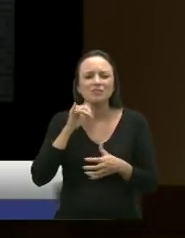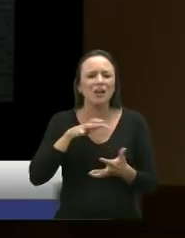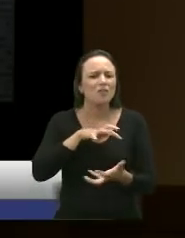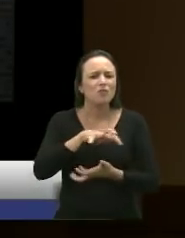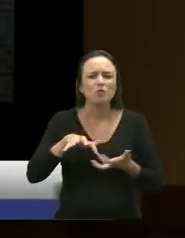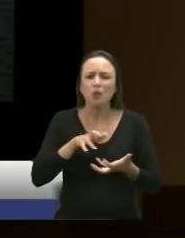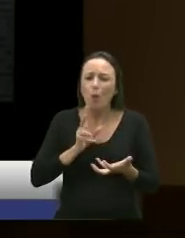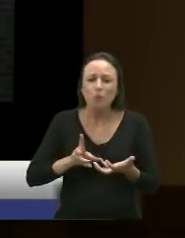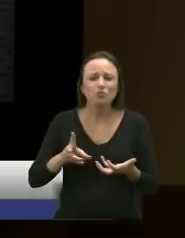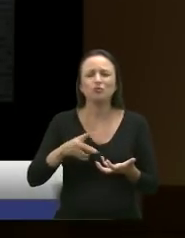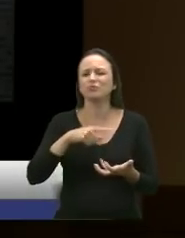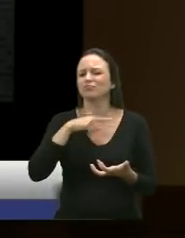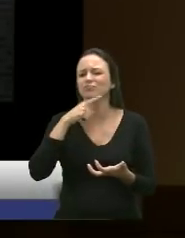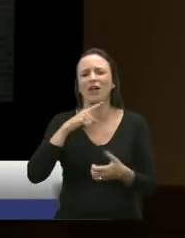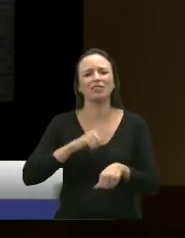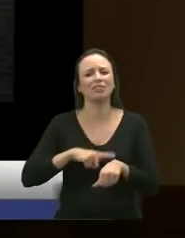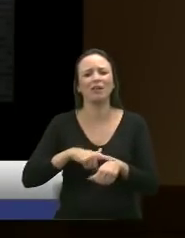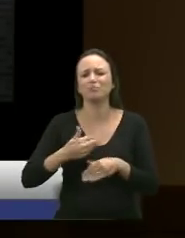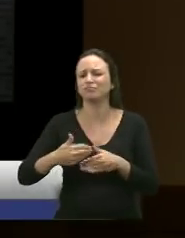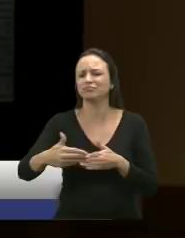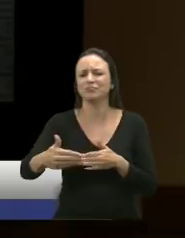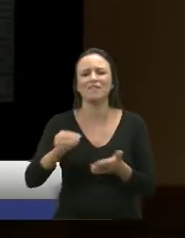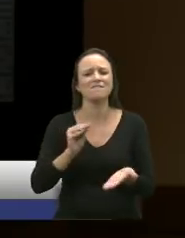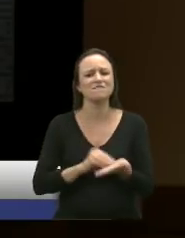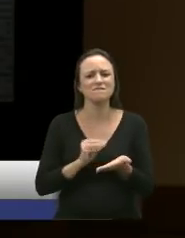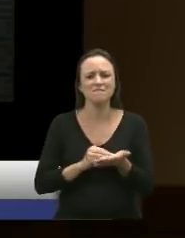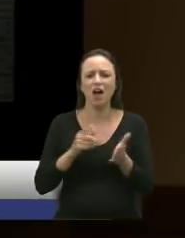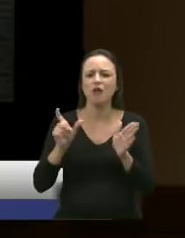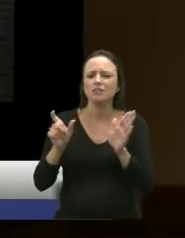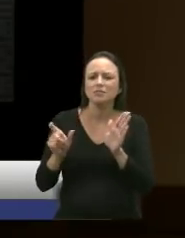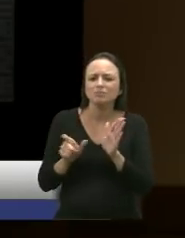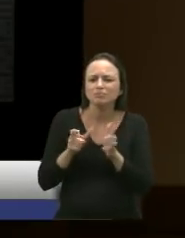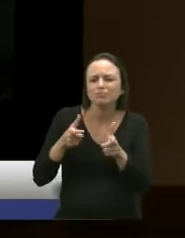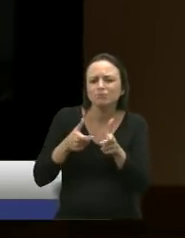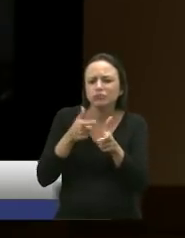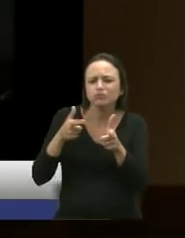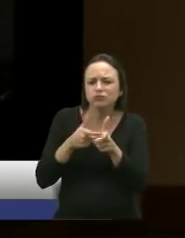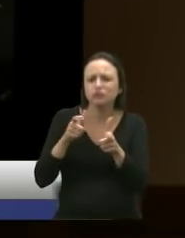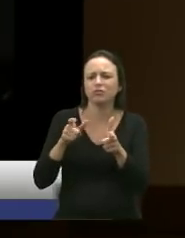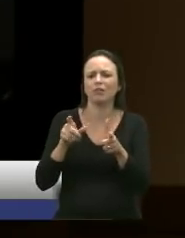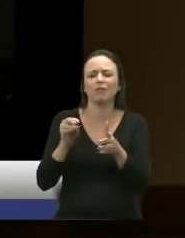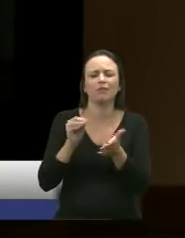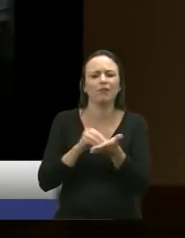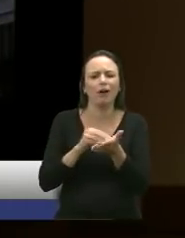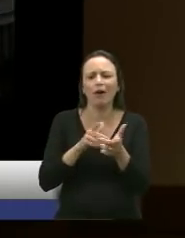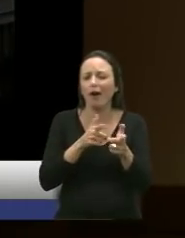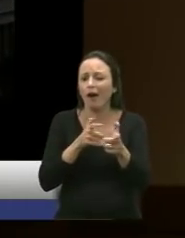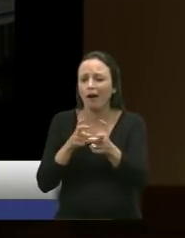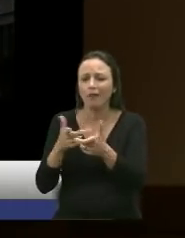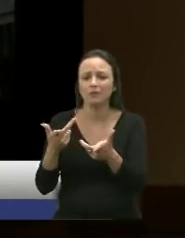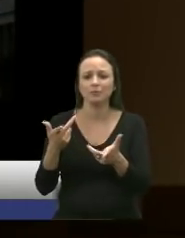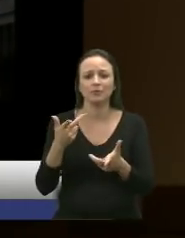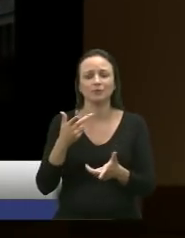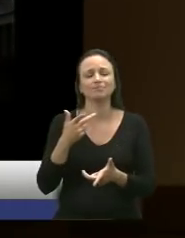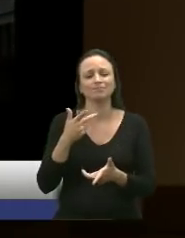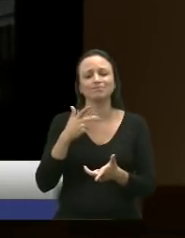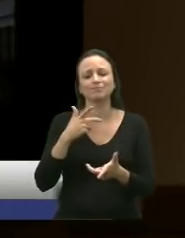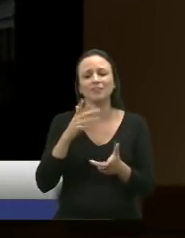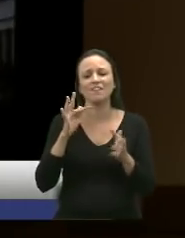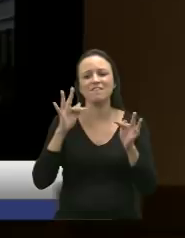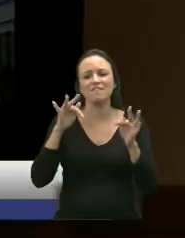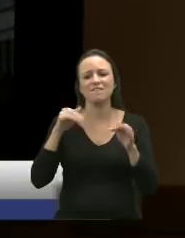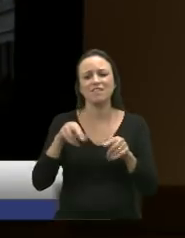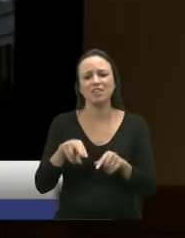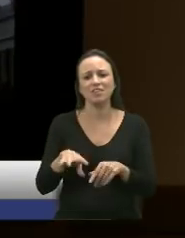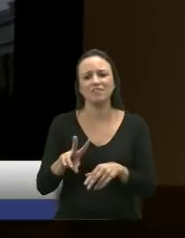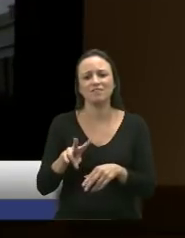tempo. Nos faltam munição, nos faltam armas. Nós temos que aceitar que o fim é próximo.